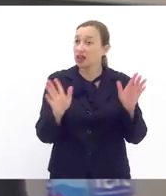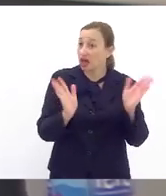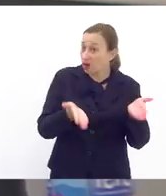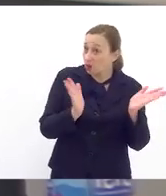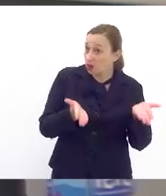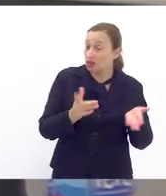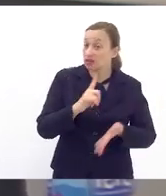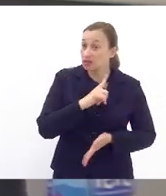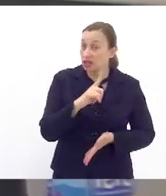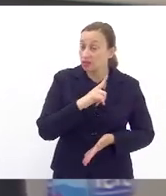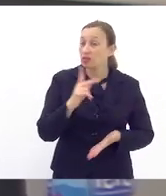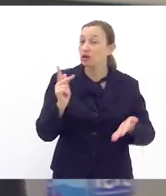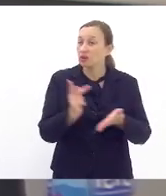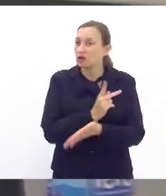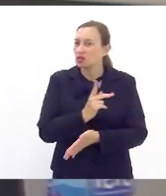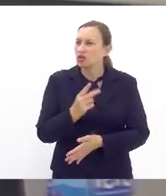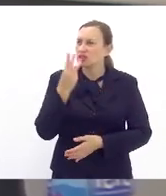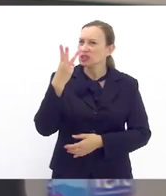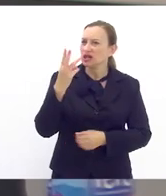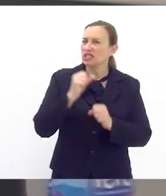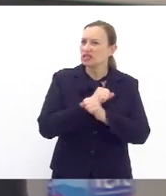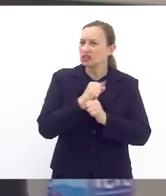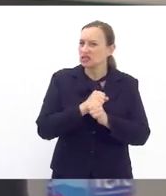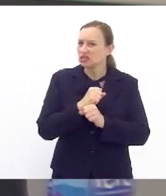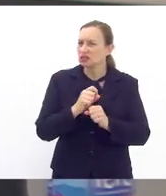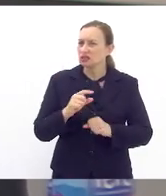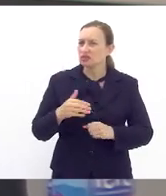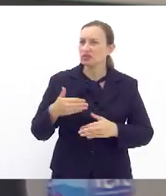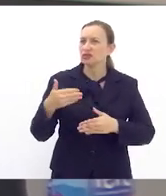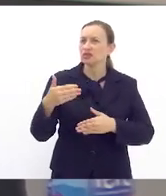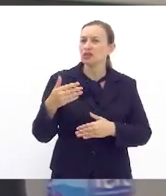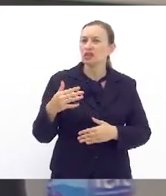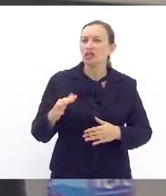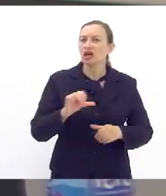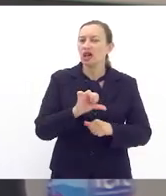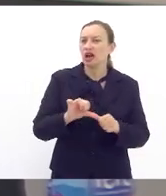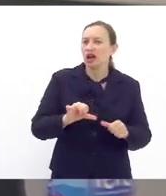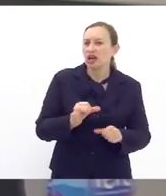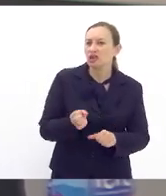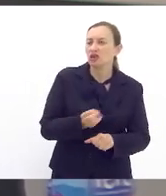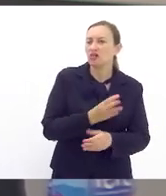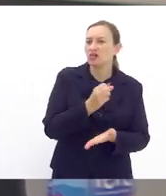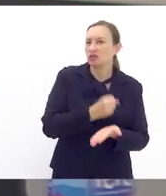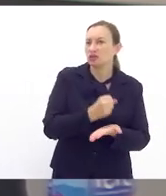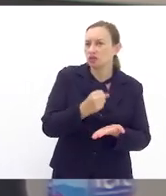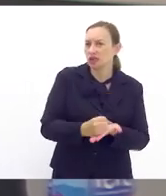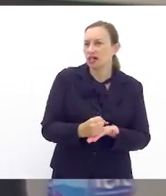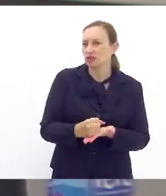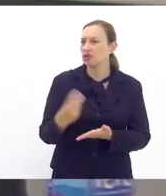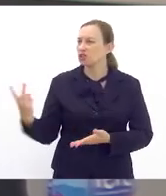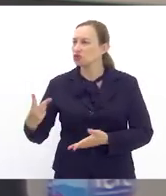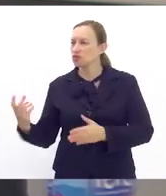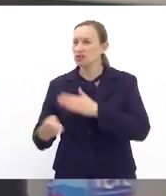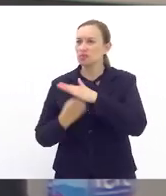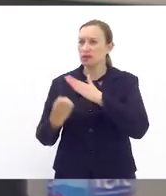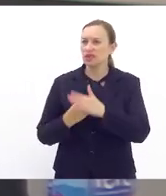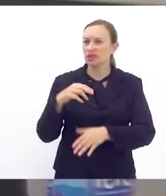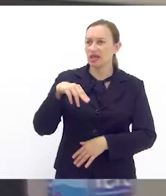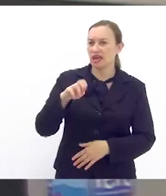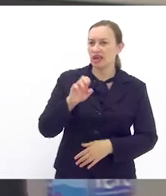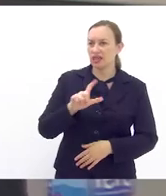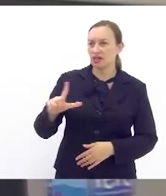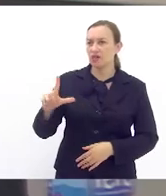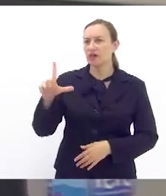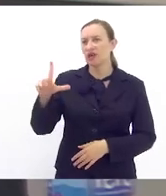para acontecer nos próximos três anos a renovação da concessão da Light No próximo mês